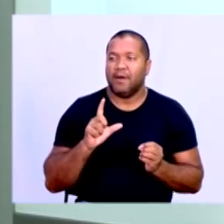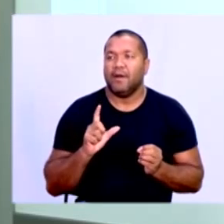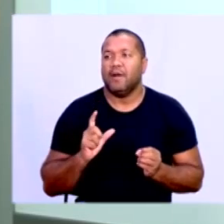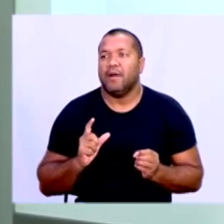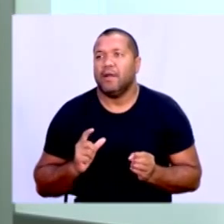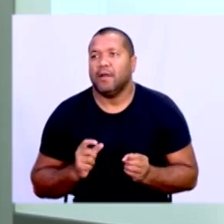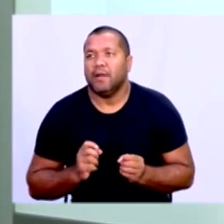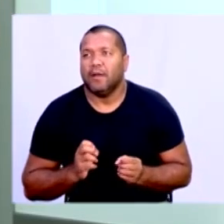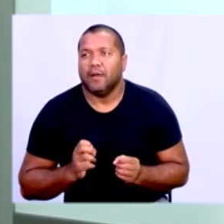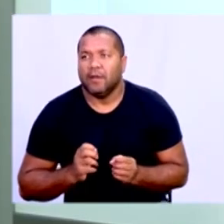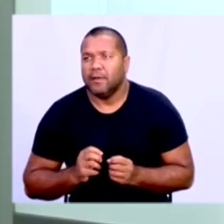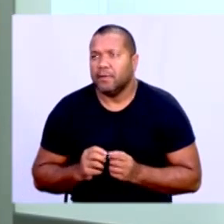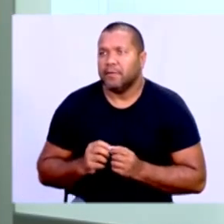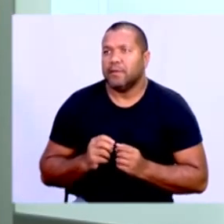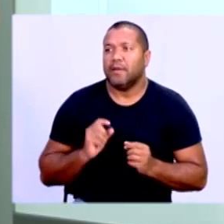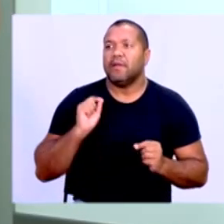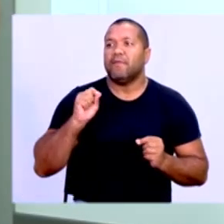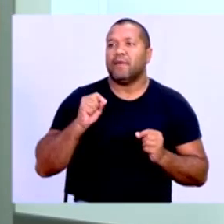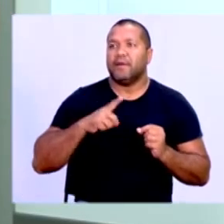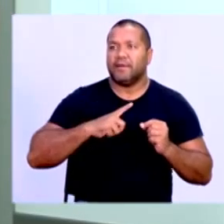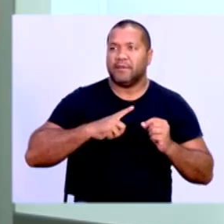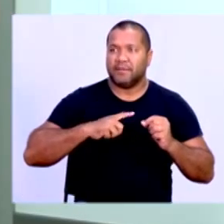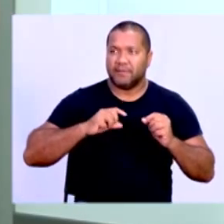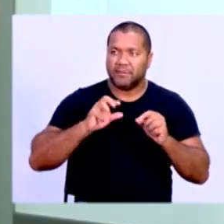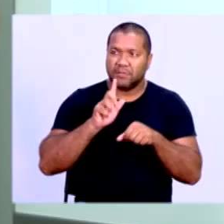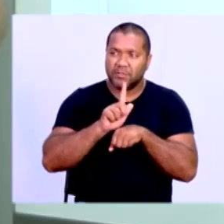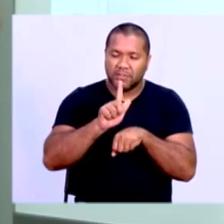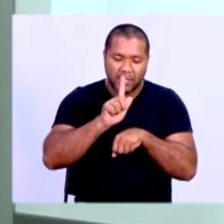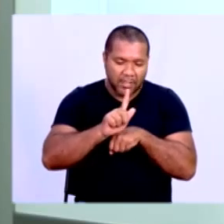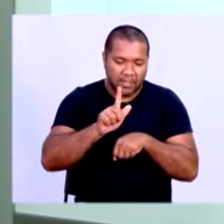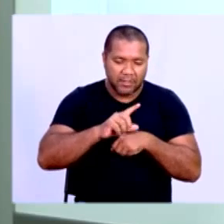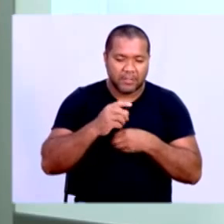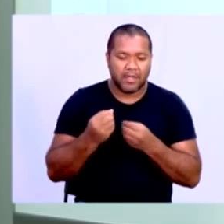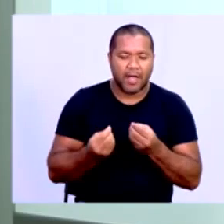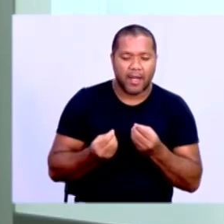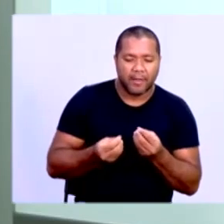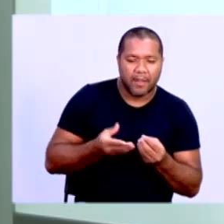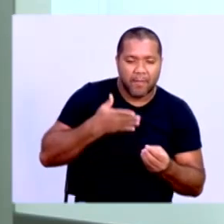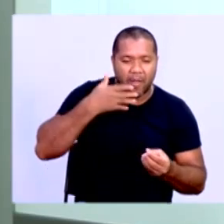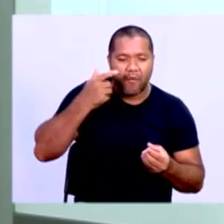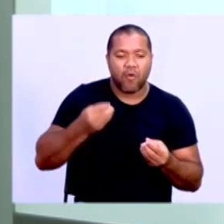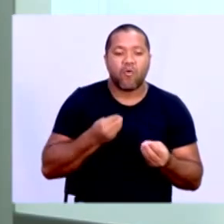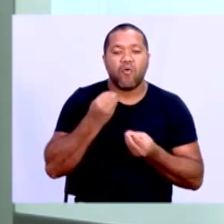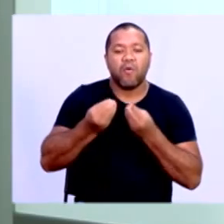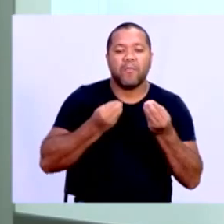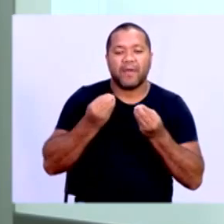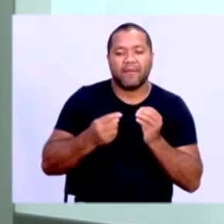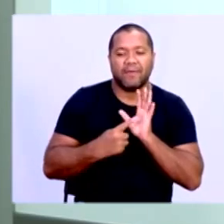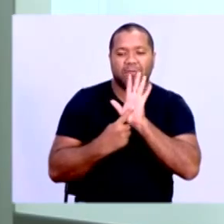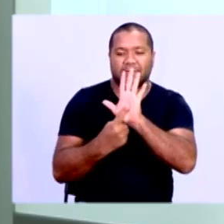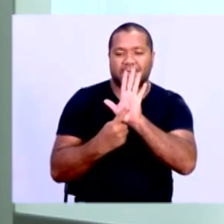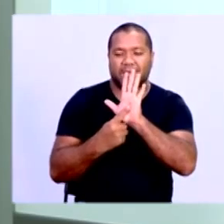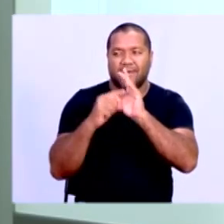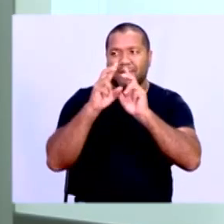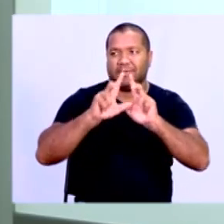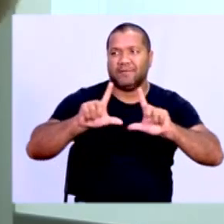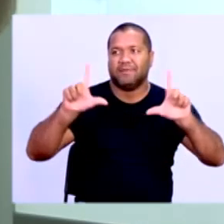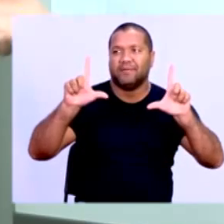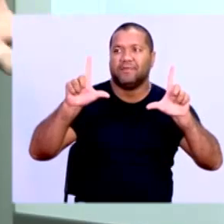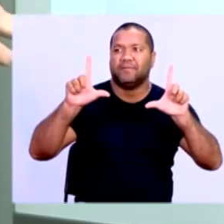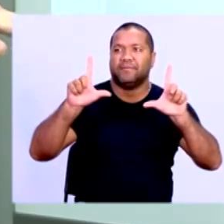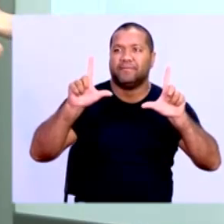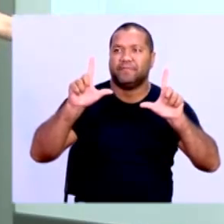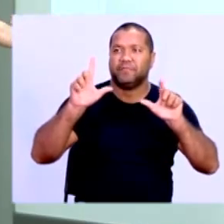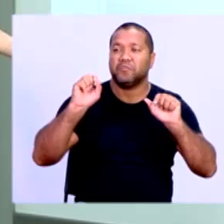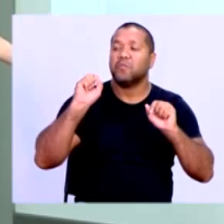na aplicação como é que ele vai entregar essas páginas para as pessoas que estão solicitando o que eles estão solicitando, que eu não sei o que